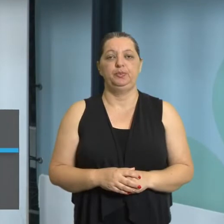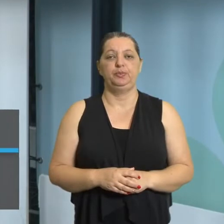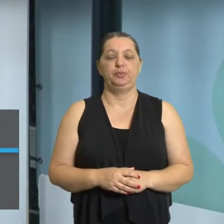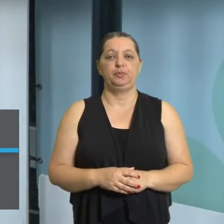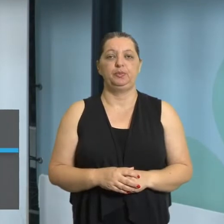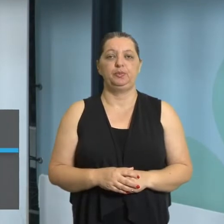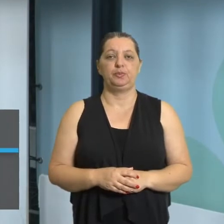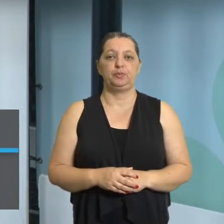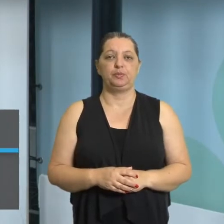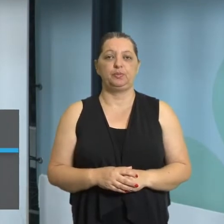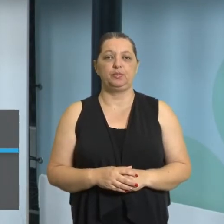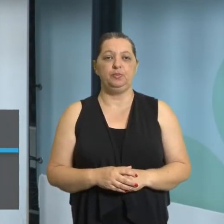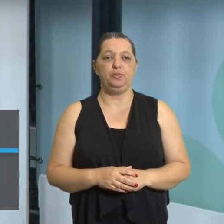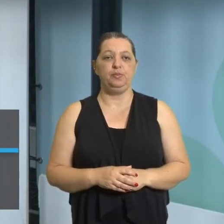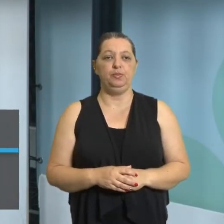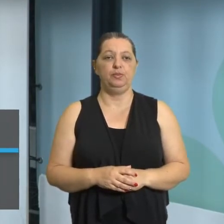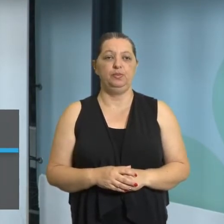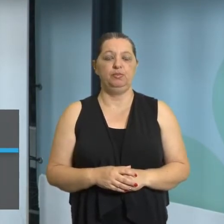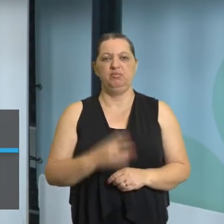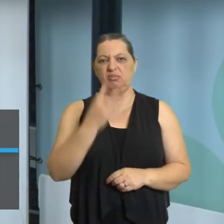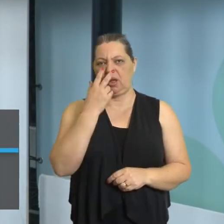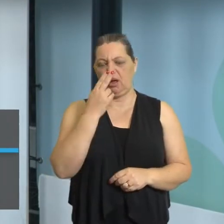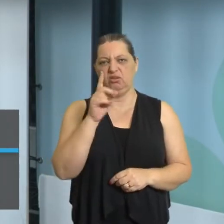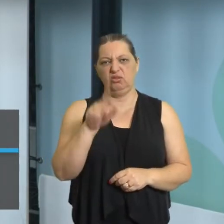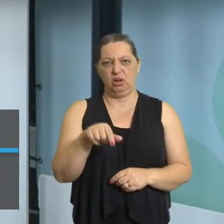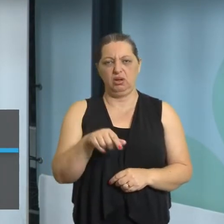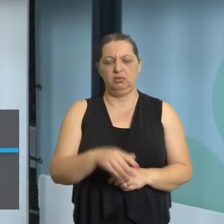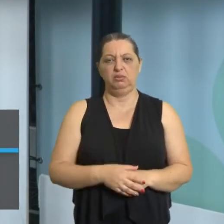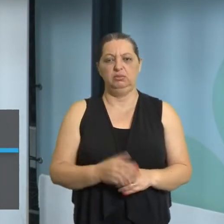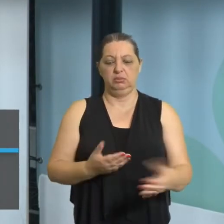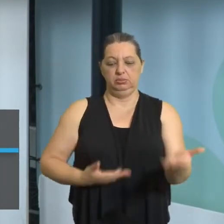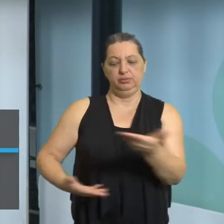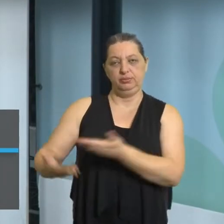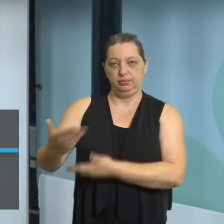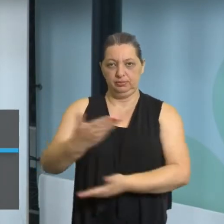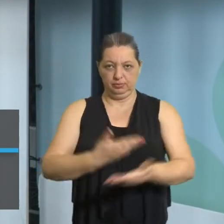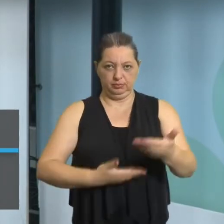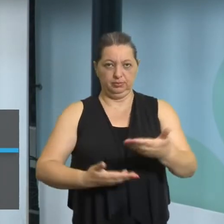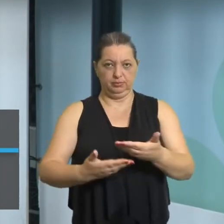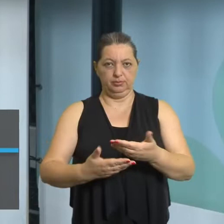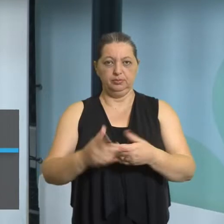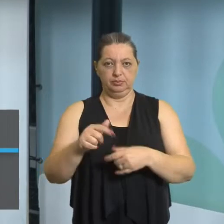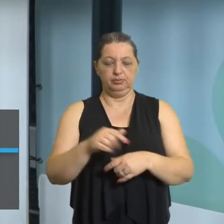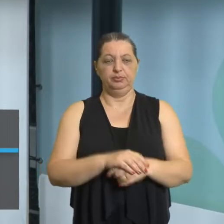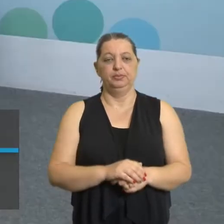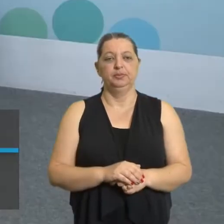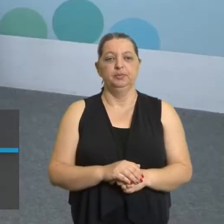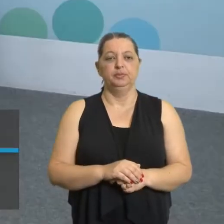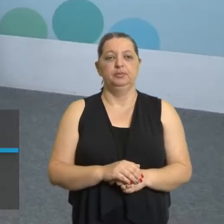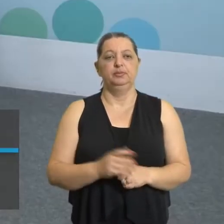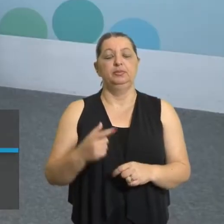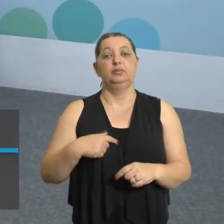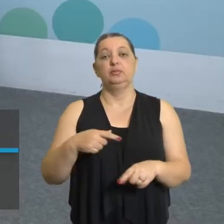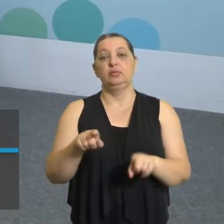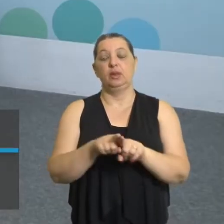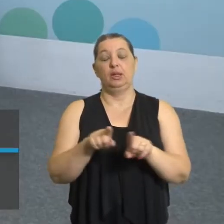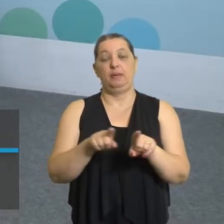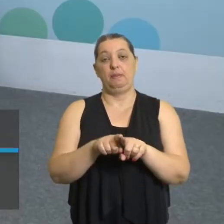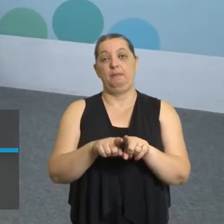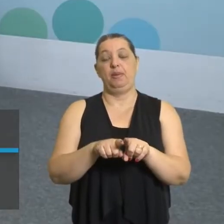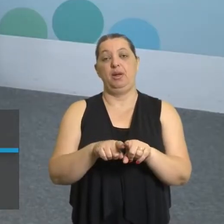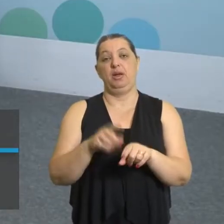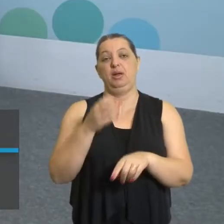E aí eu acho que é isso da das interações em geral não queria até fazer um comentário também